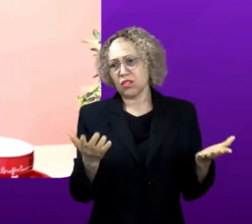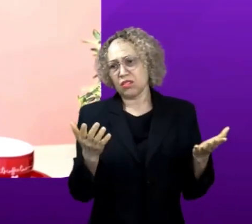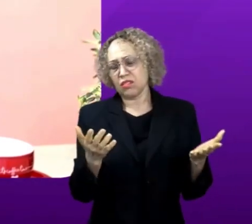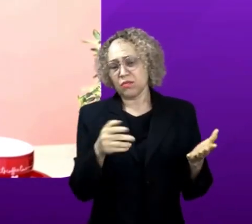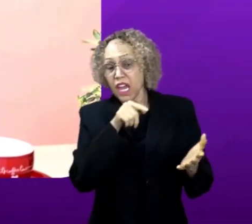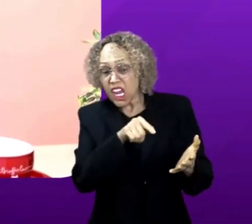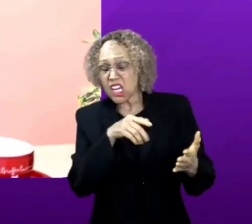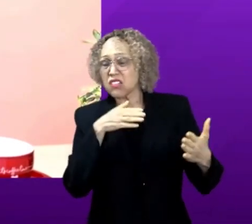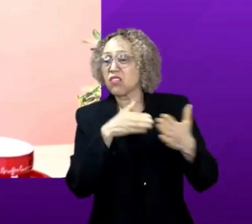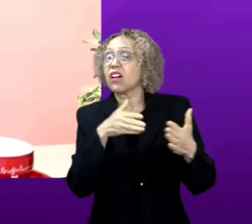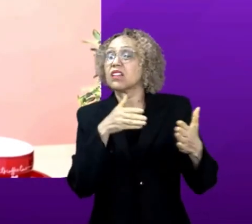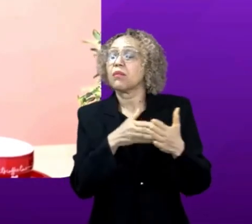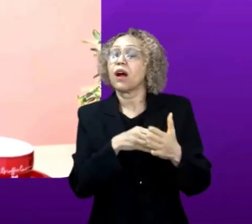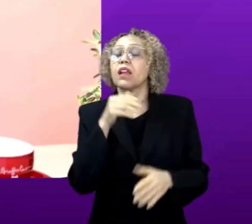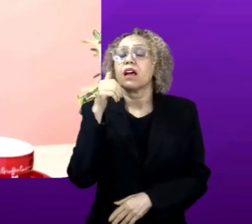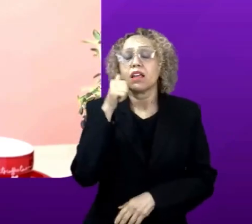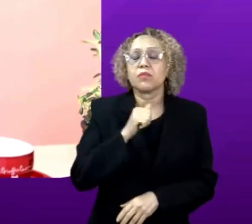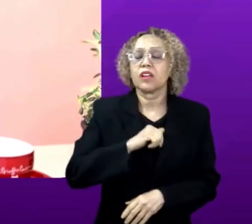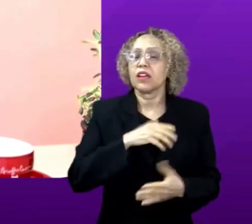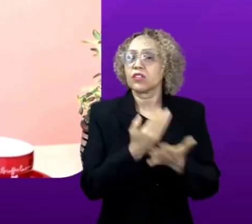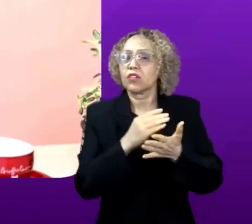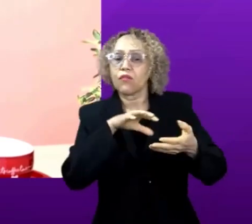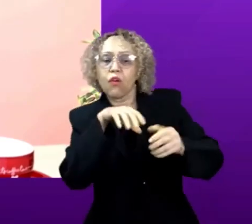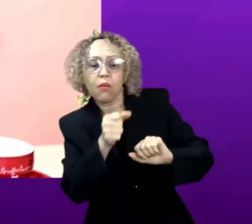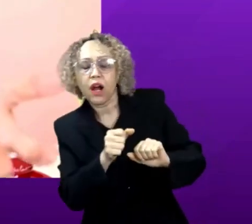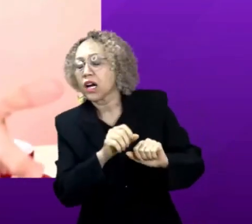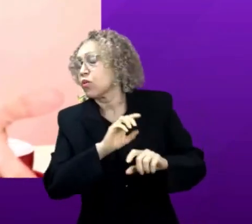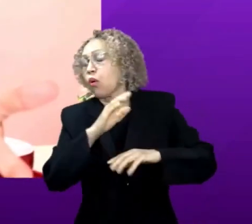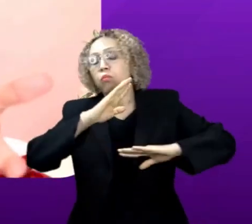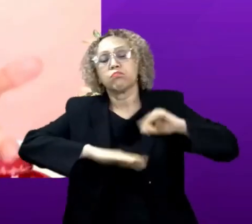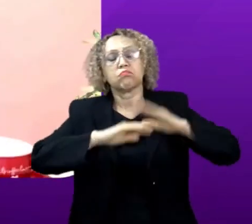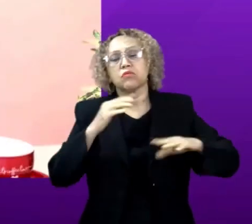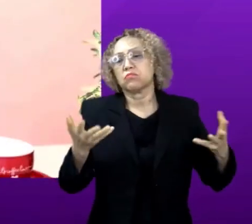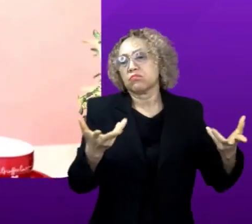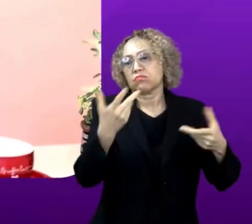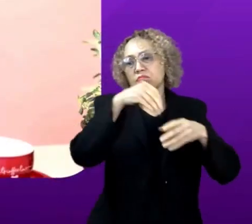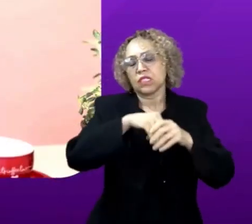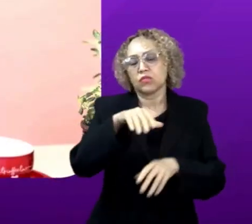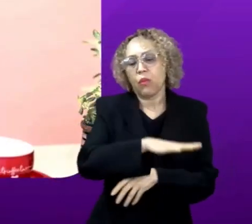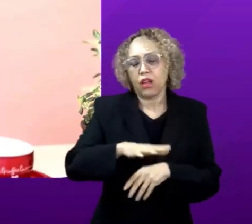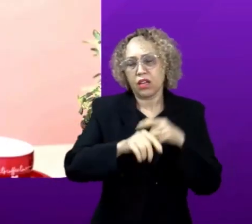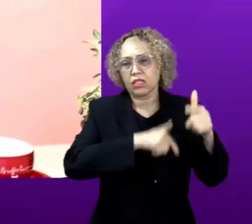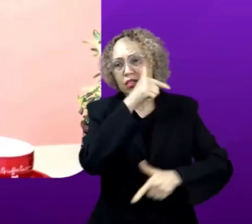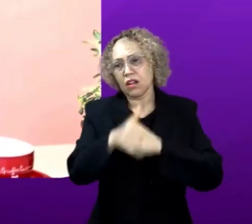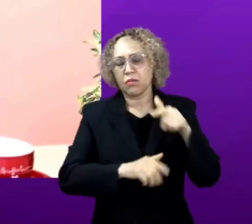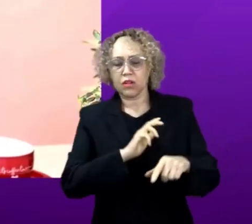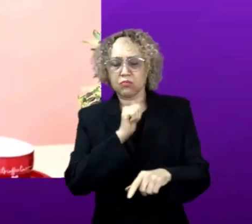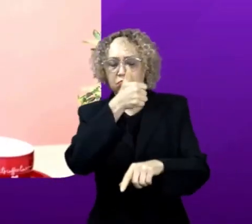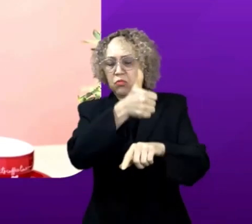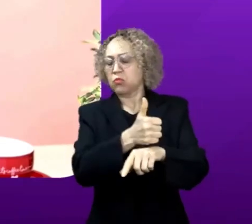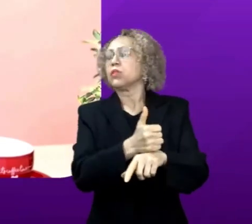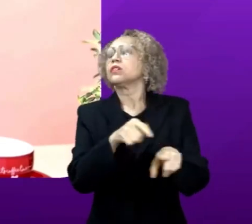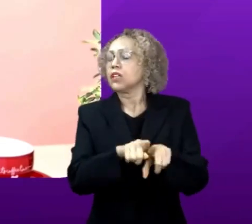obstáculo para as mulheres se formarem ou se estabelecerem de uma melhor forma no mercado de trabalho, ocupando espaços de